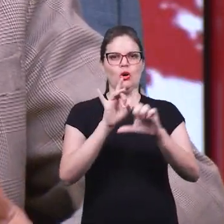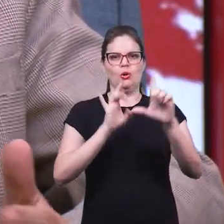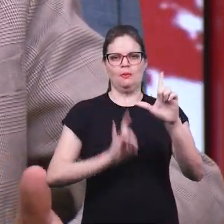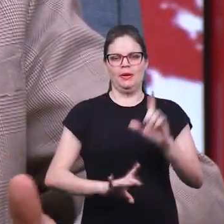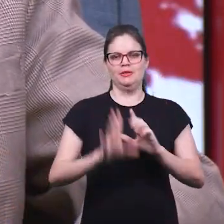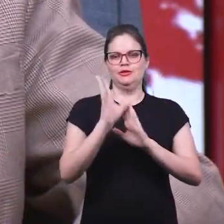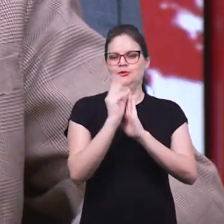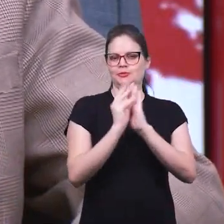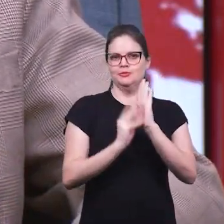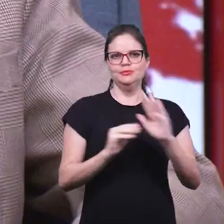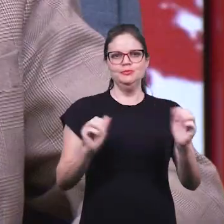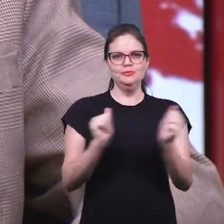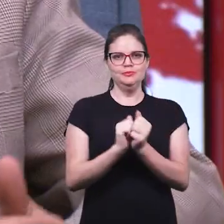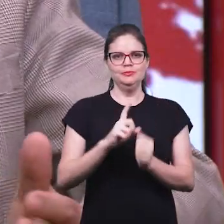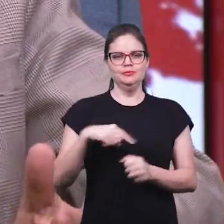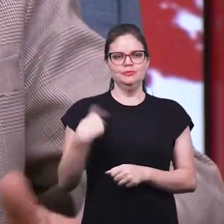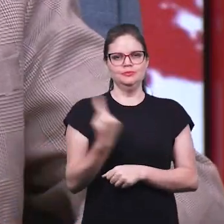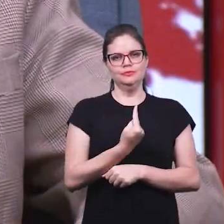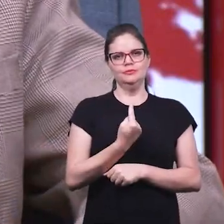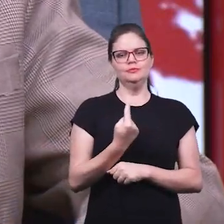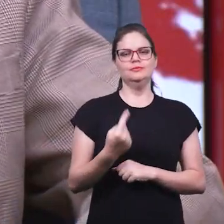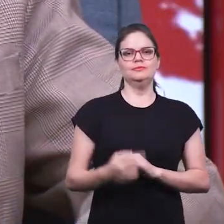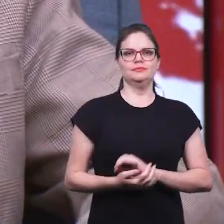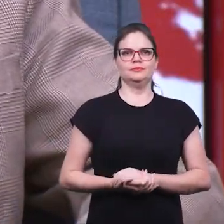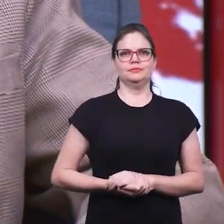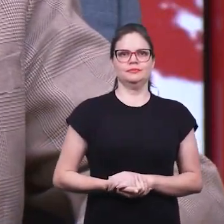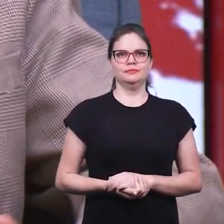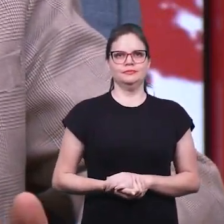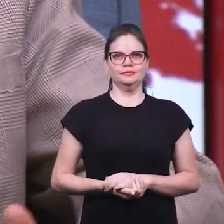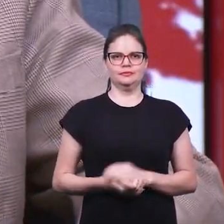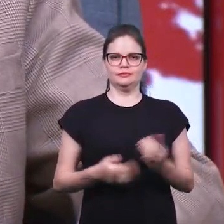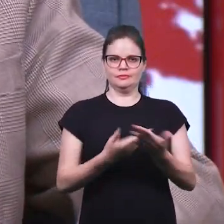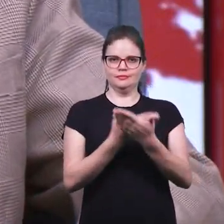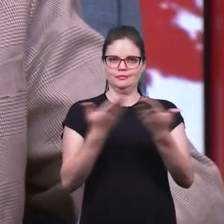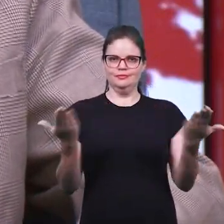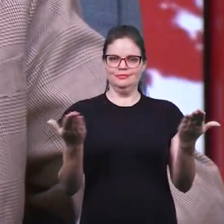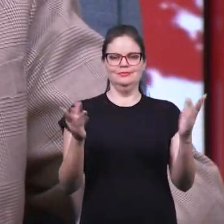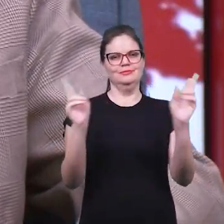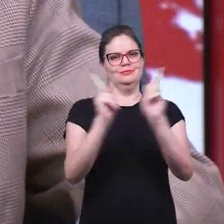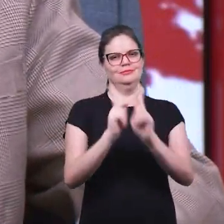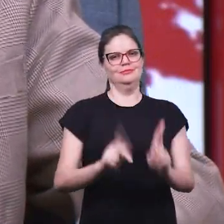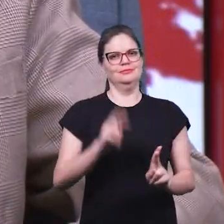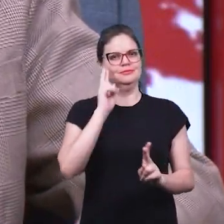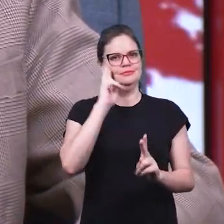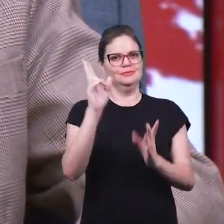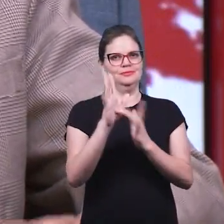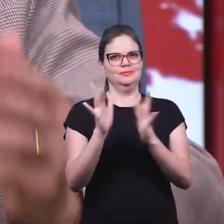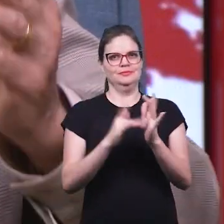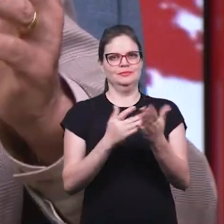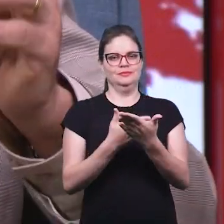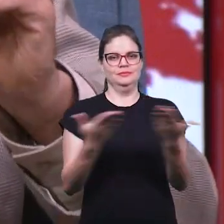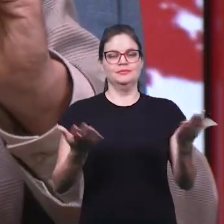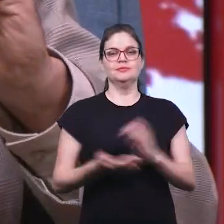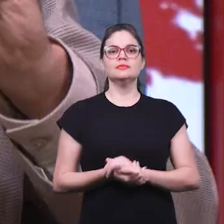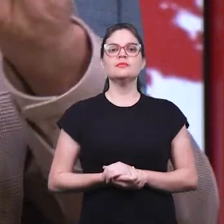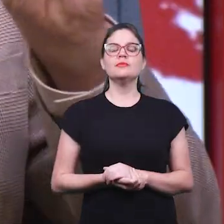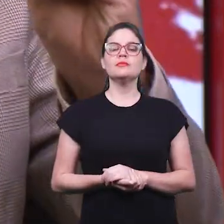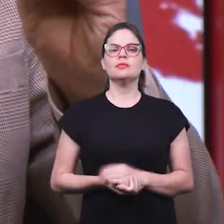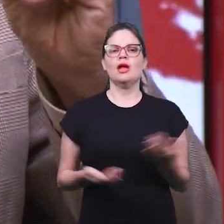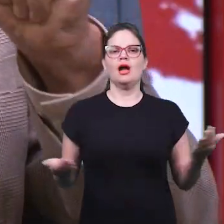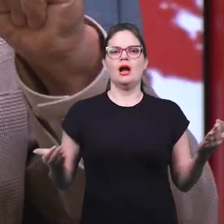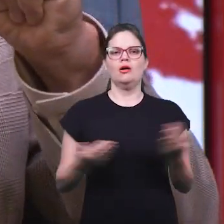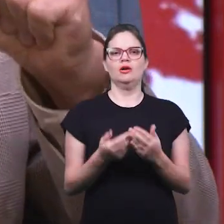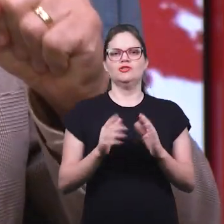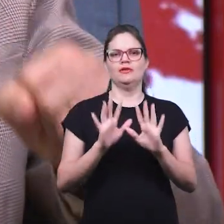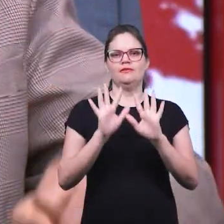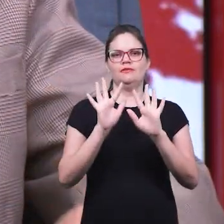conteúdos, participam conosco, são nossos irmãos. A todos a paz do Senhor. Nós vamos